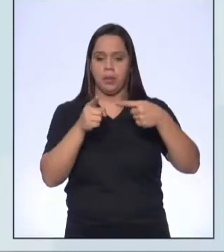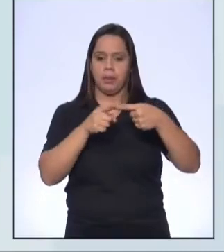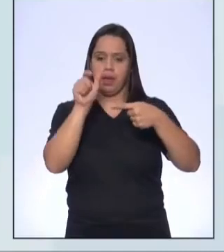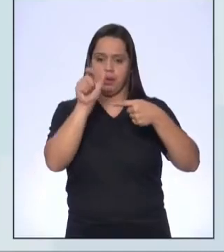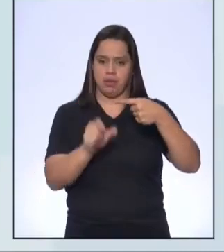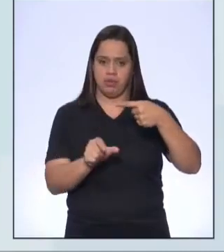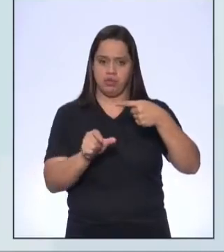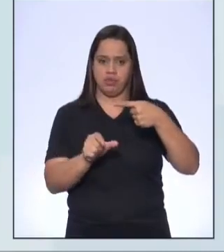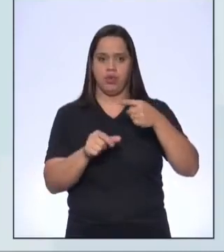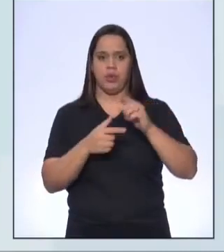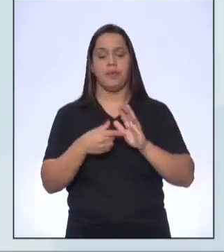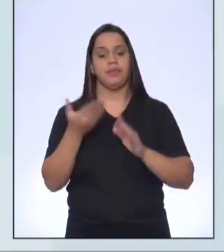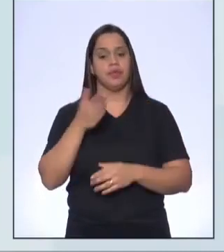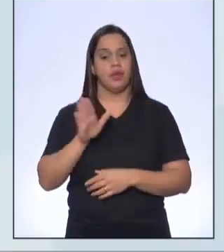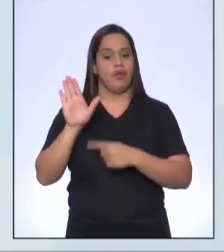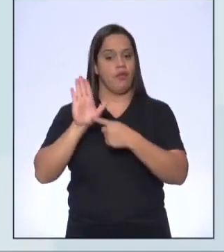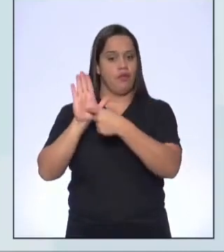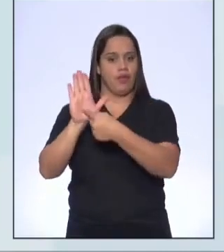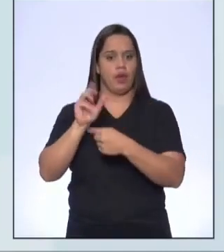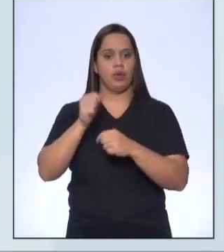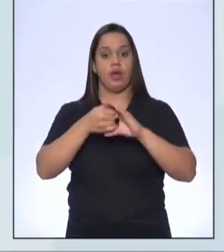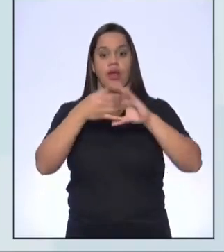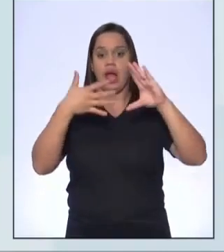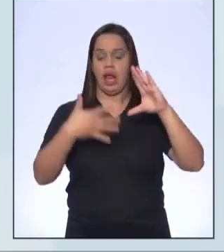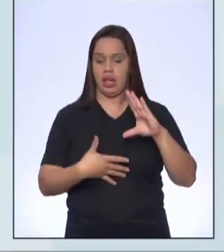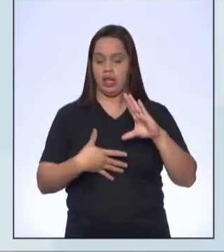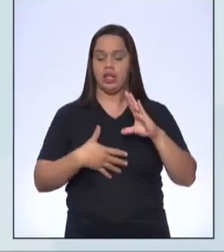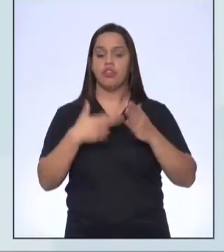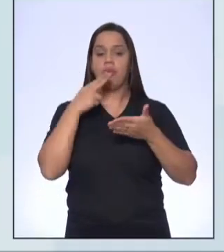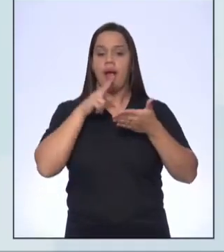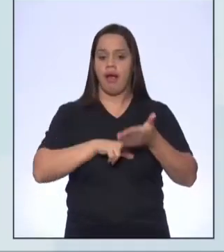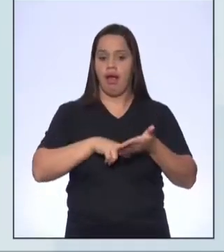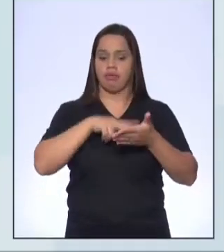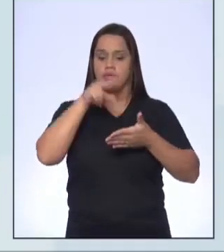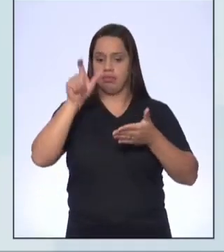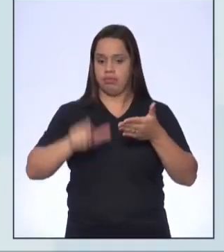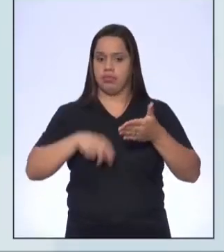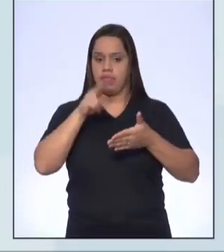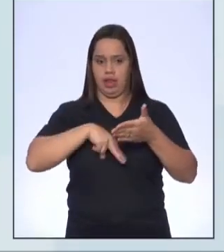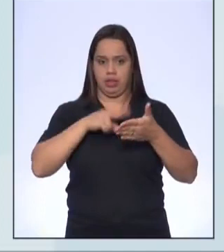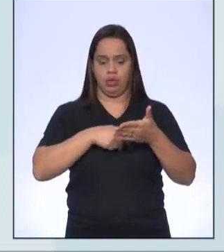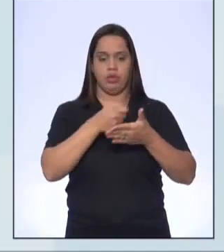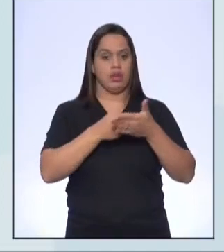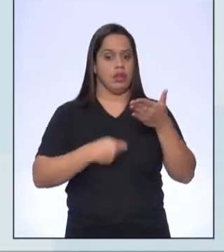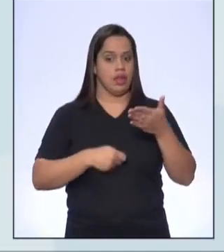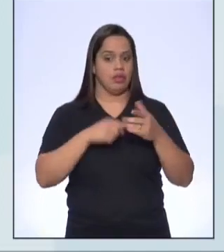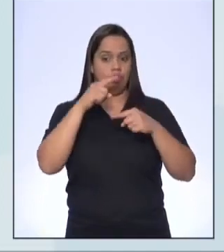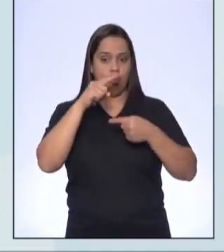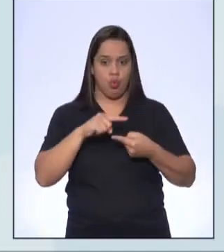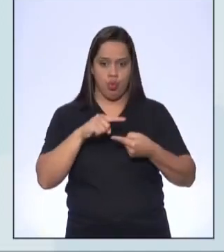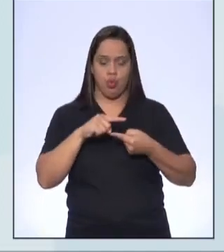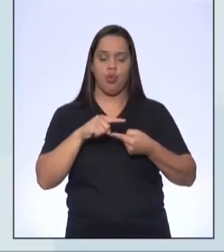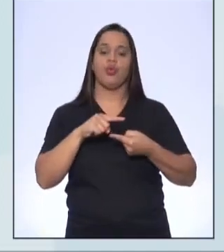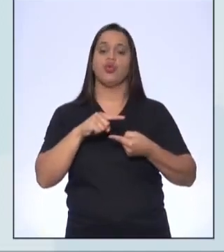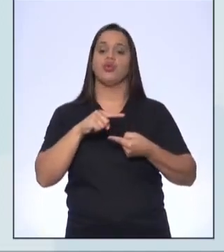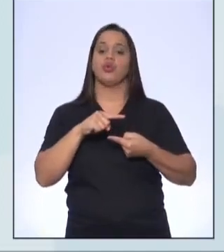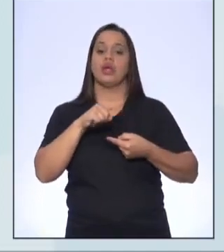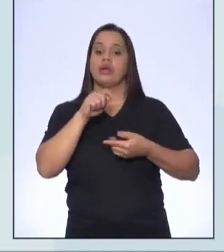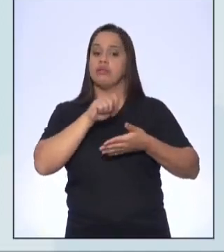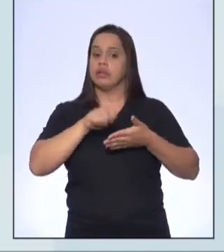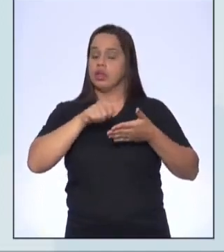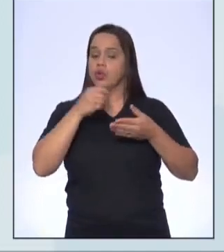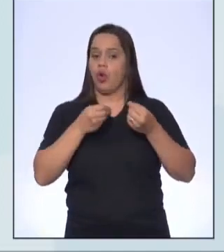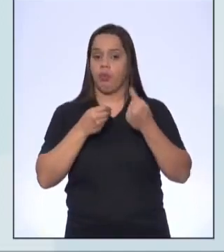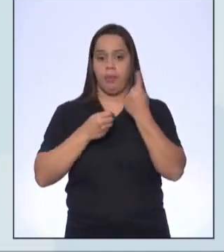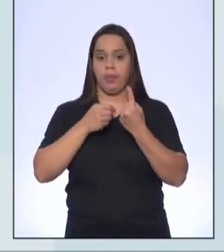bem objetiva, né, as características de uma carta de leitor. Textos breves, escritos em primeira pessoa, né, que é a opinião pessoal dela. Não é